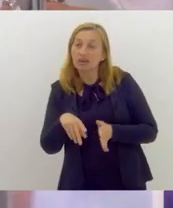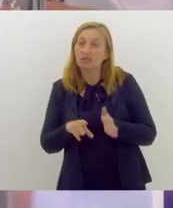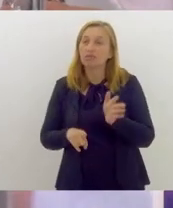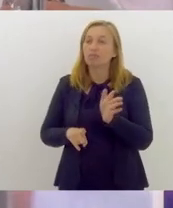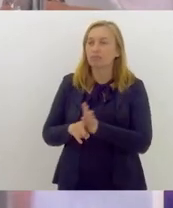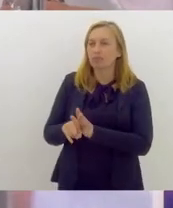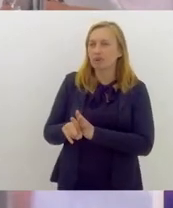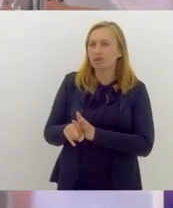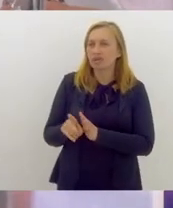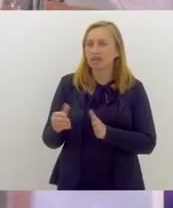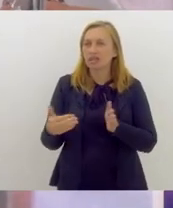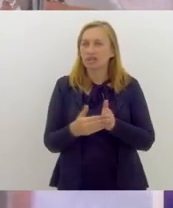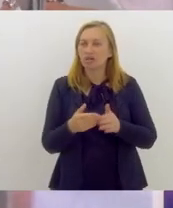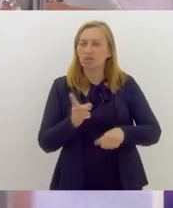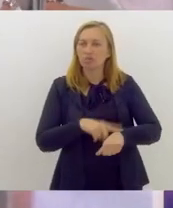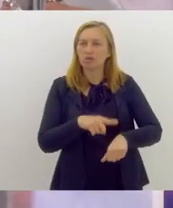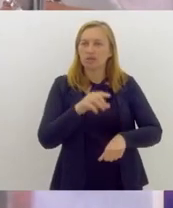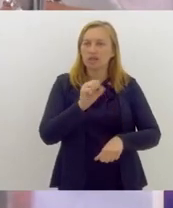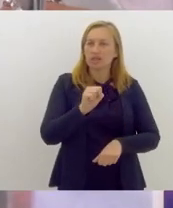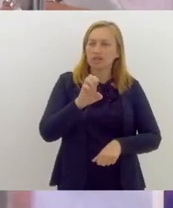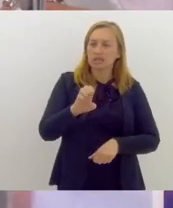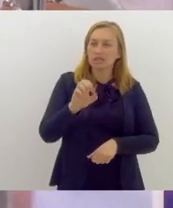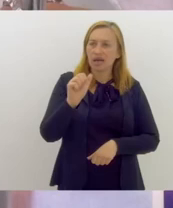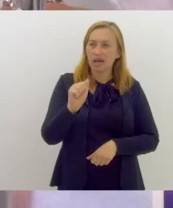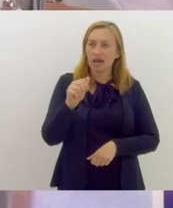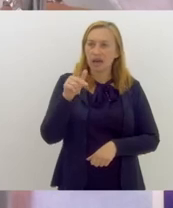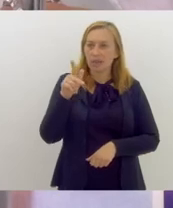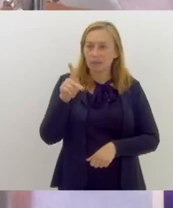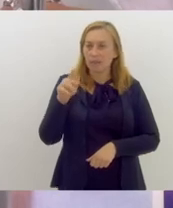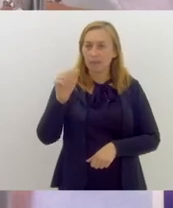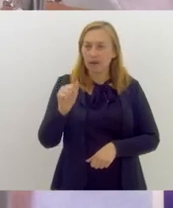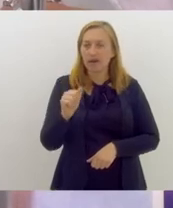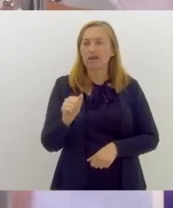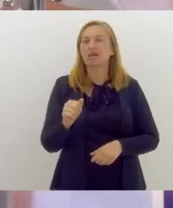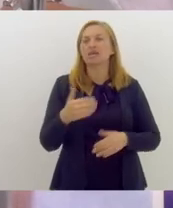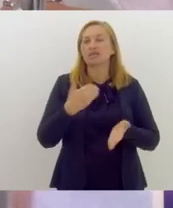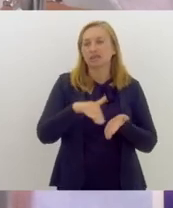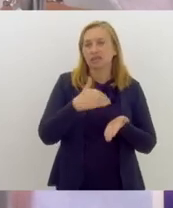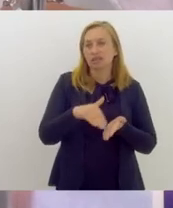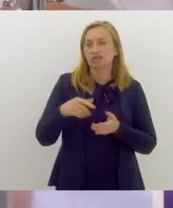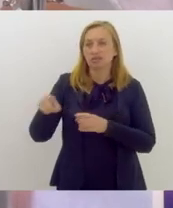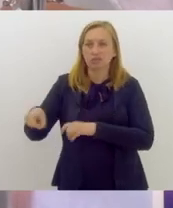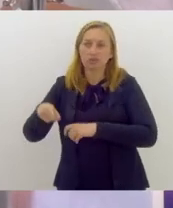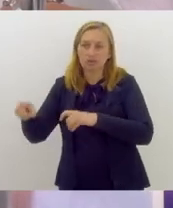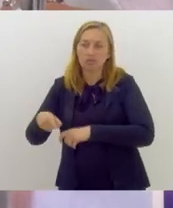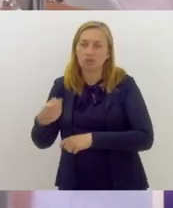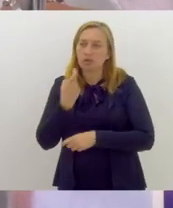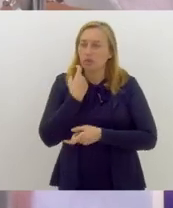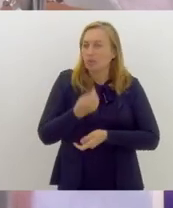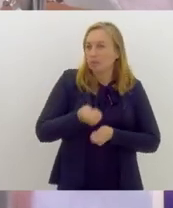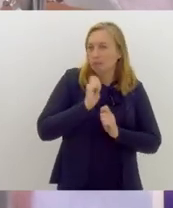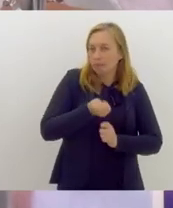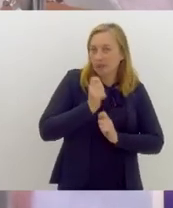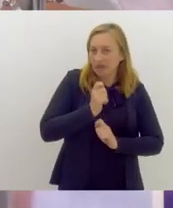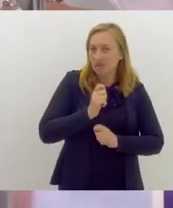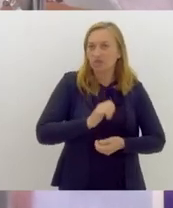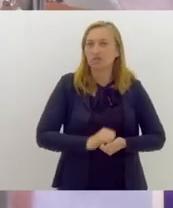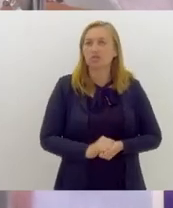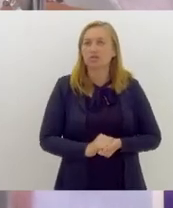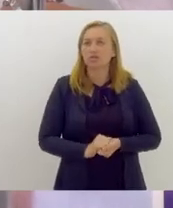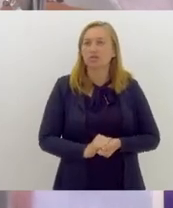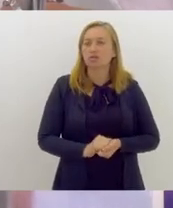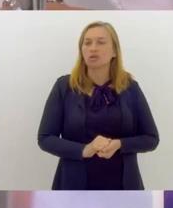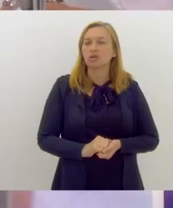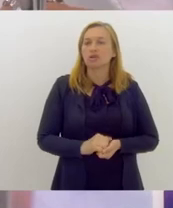Presidente data presidente foi a seapa Secretaria de Estado de agricultura pecuária peste que abastecimento em virtudes de que o